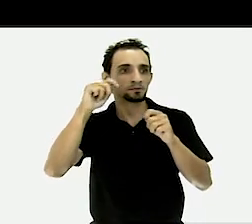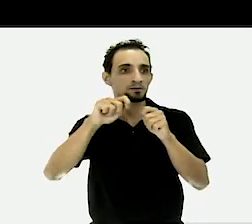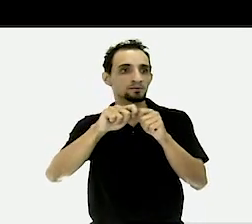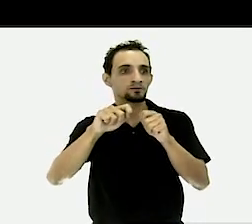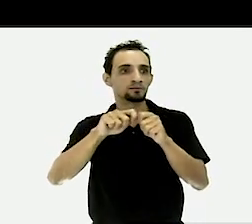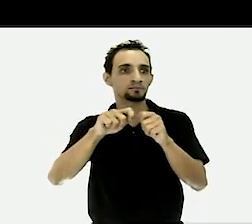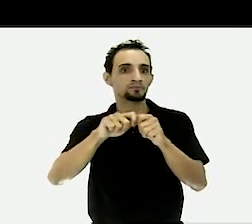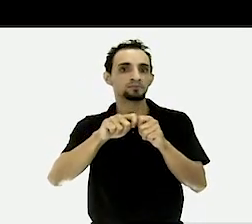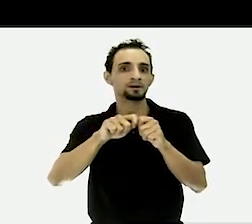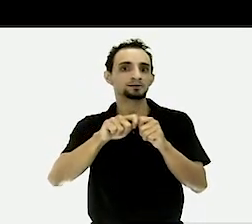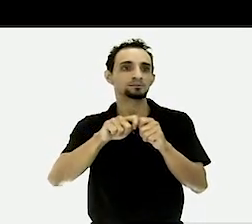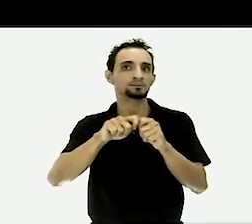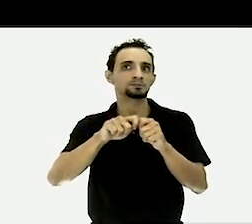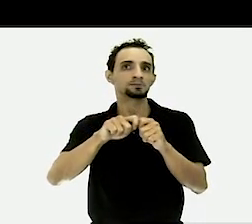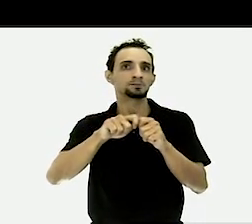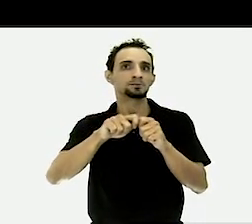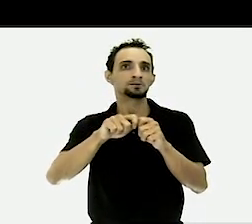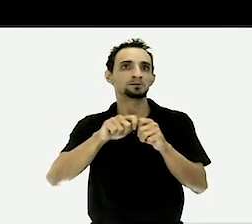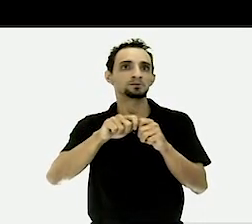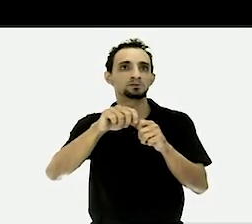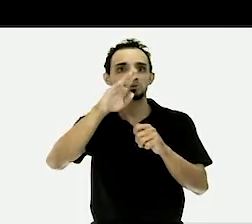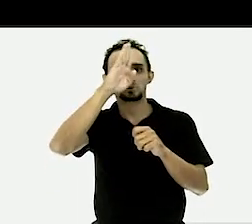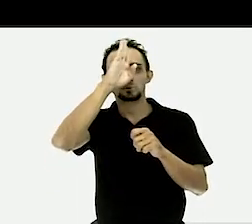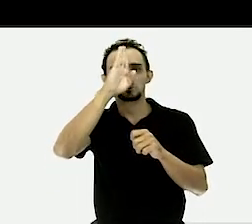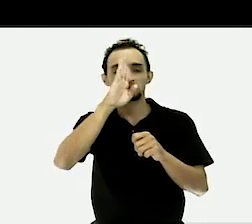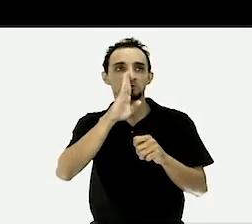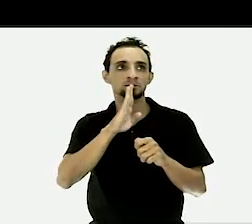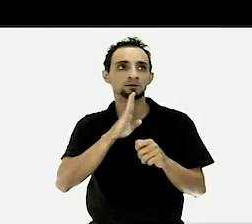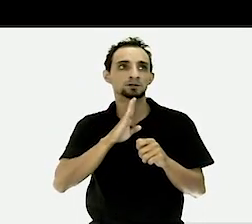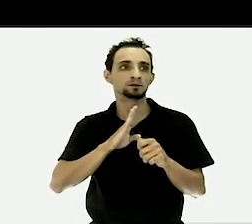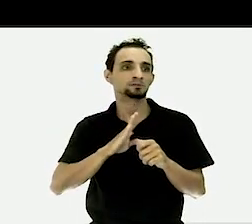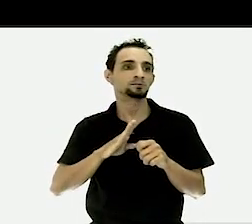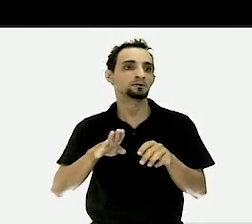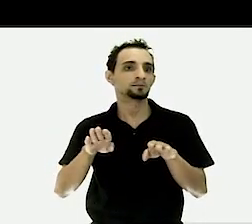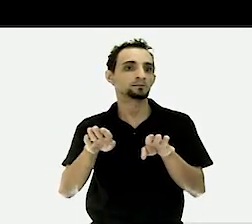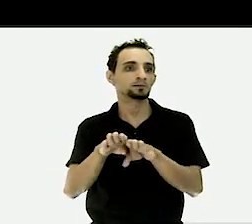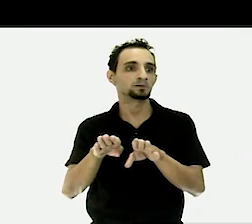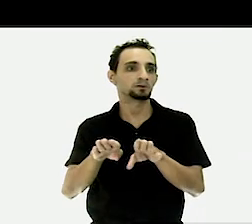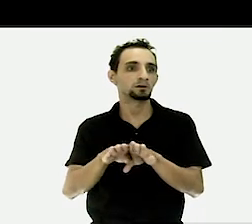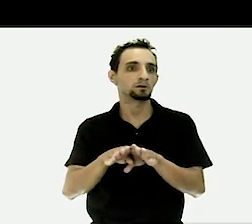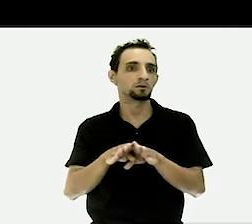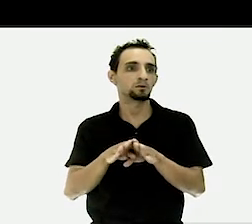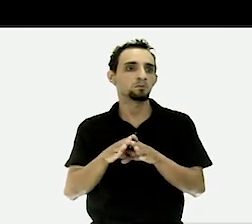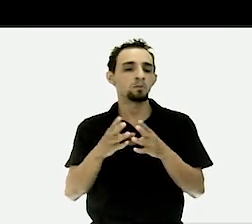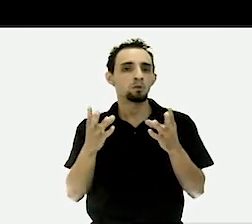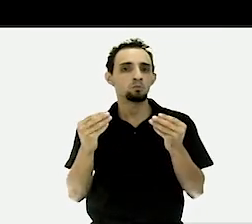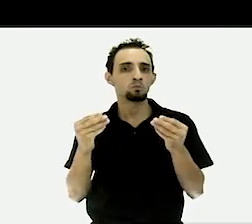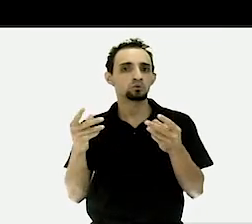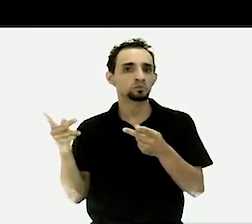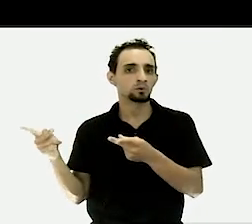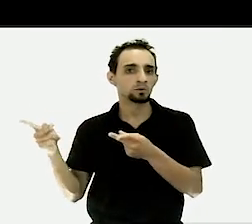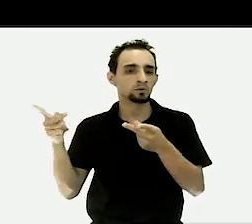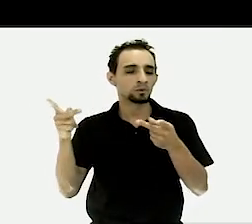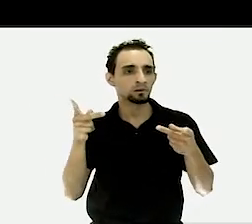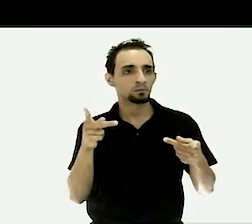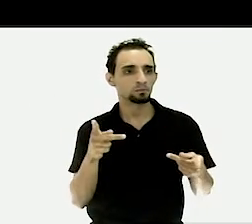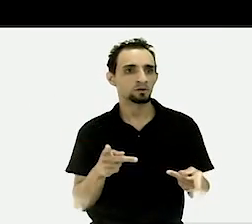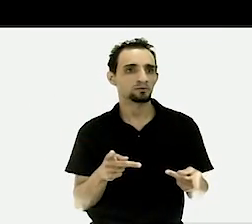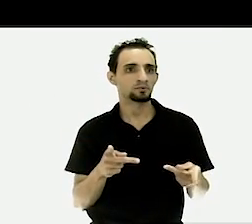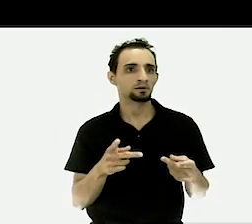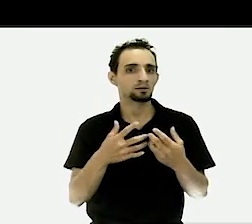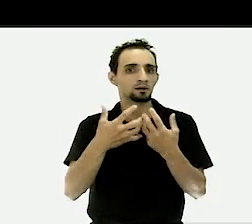eu mesmo que tirei essas fotos, tá, no meu plantão. Fiquei muito feliz, estou muito orgulhoso do trabalho